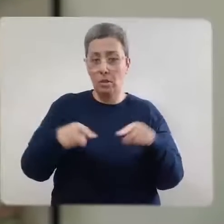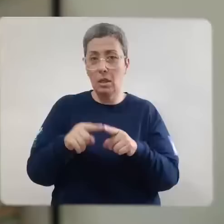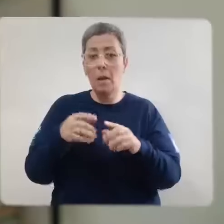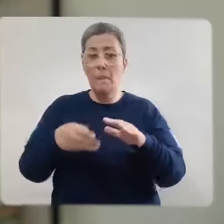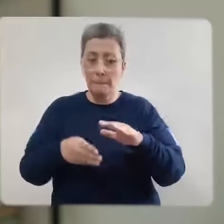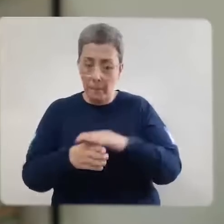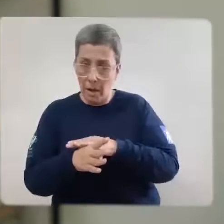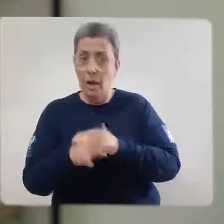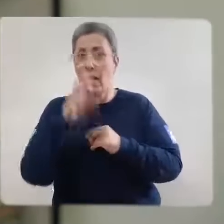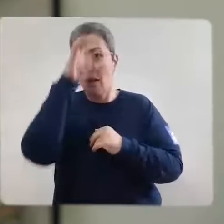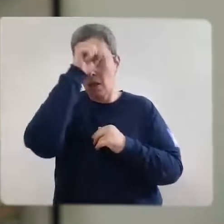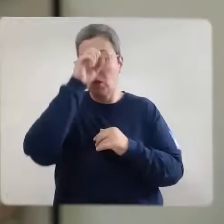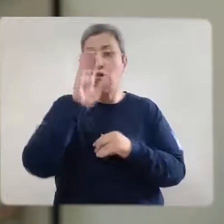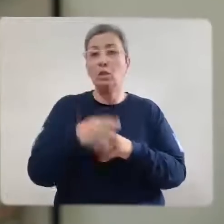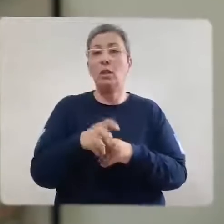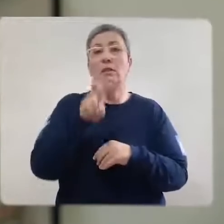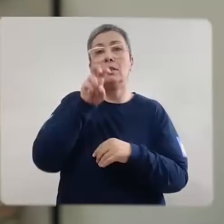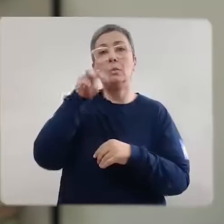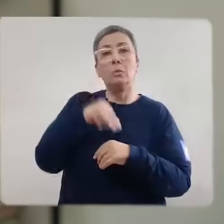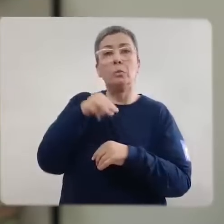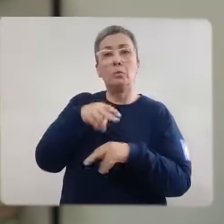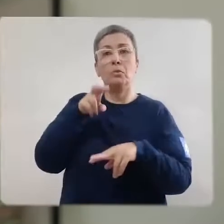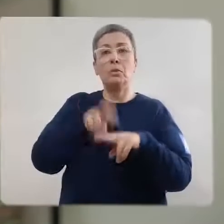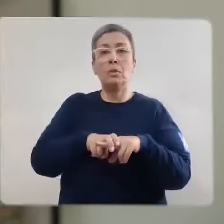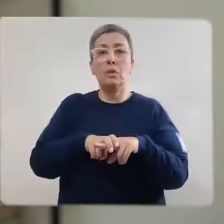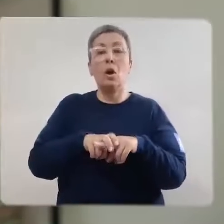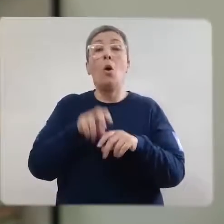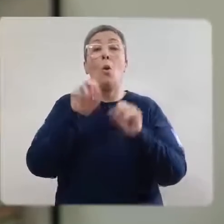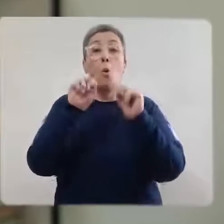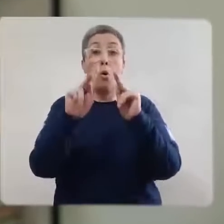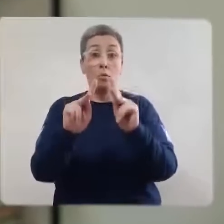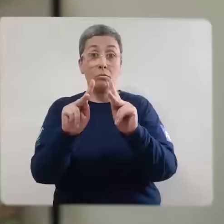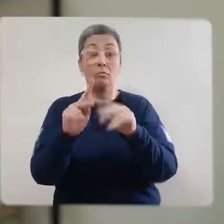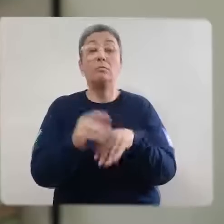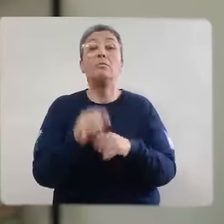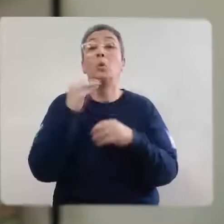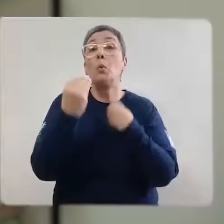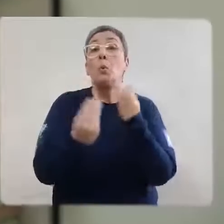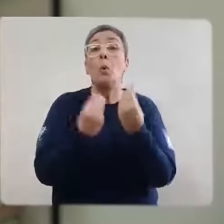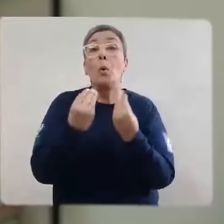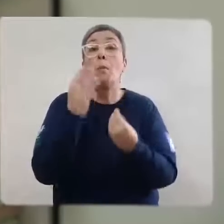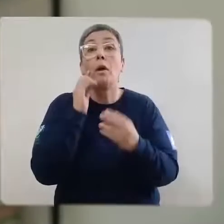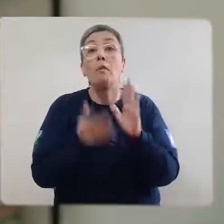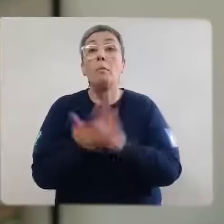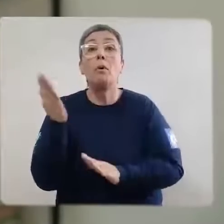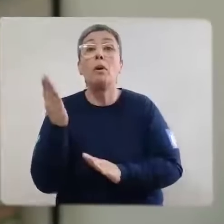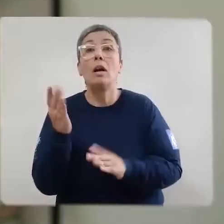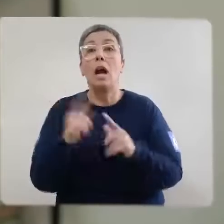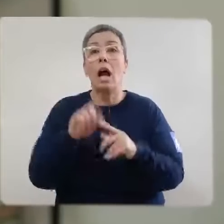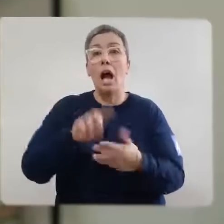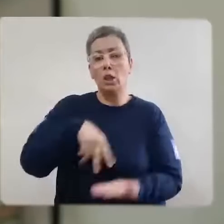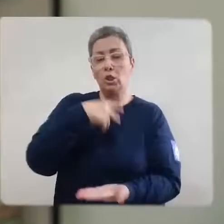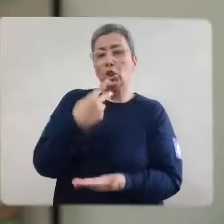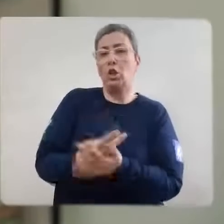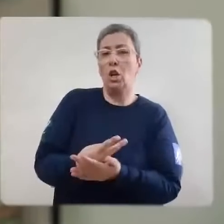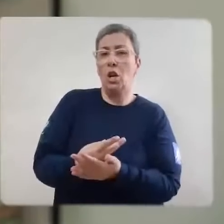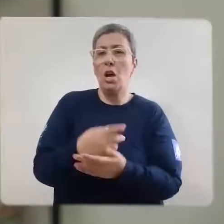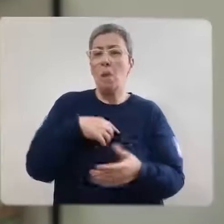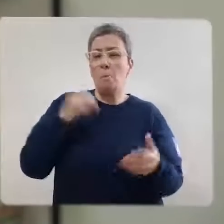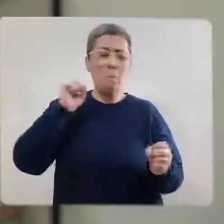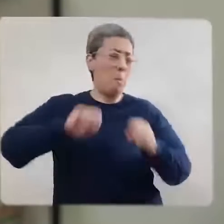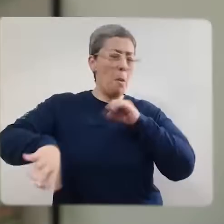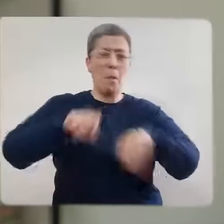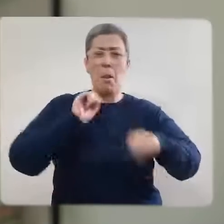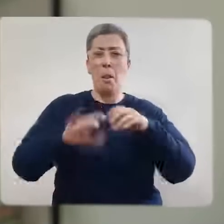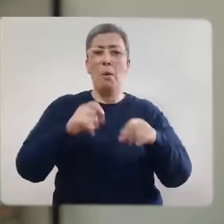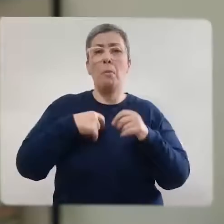já aprendeu a entrar e ele só fica 5 minutos. Ok. Como ele sai? ele se joga no chão, ele joga